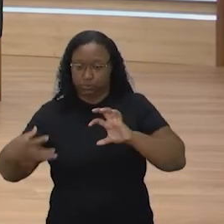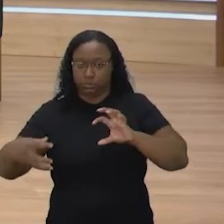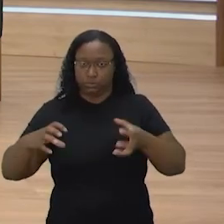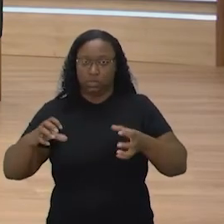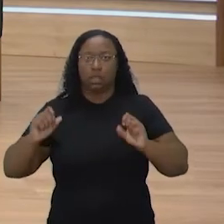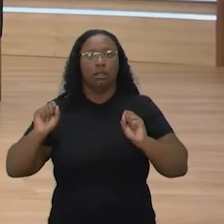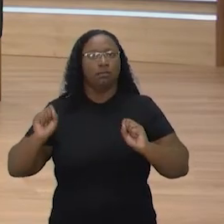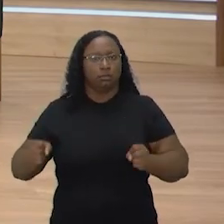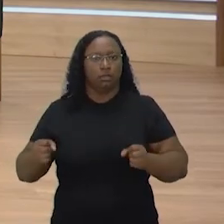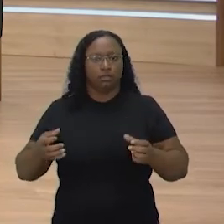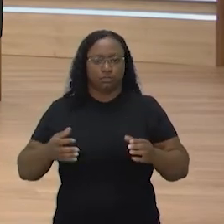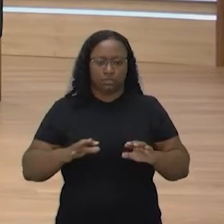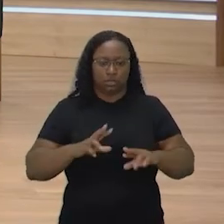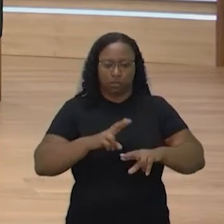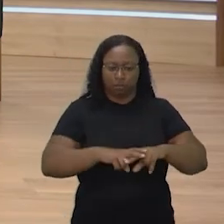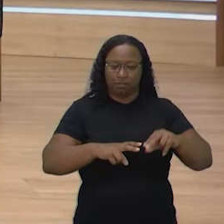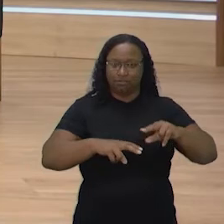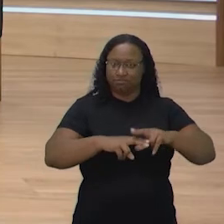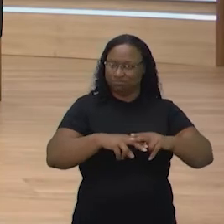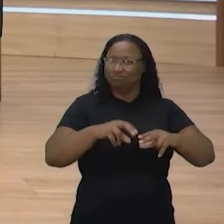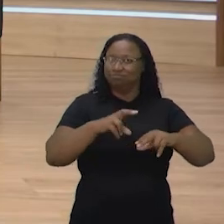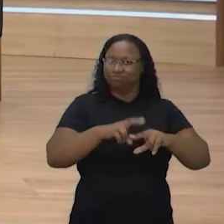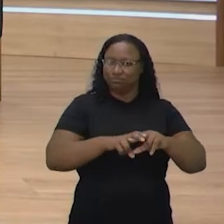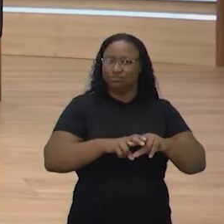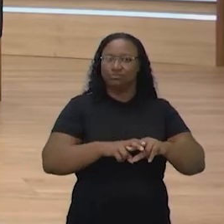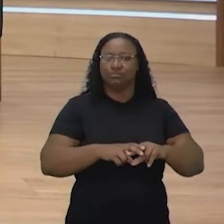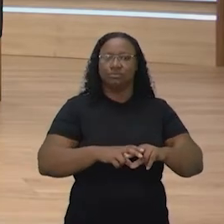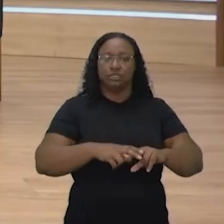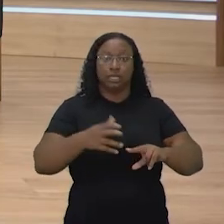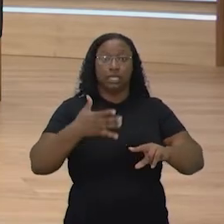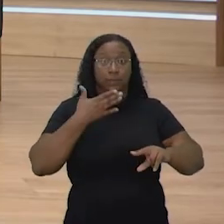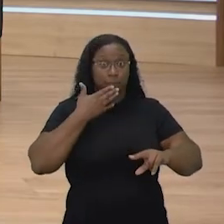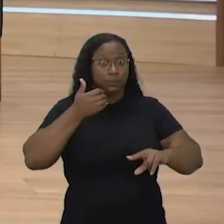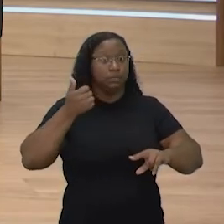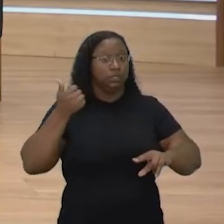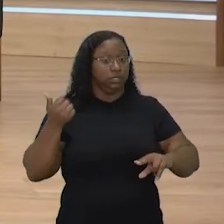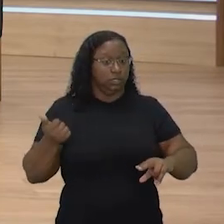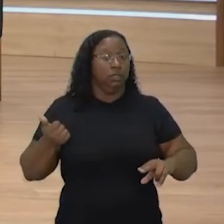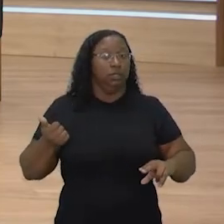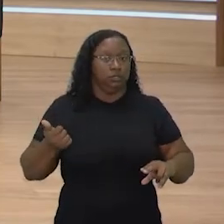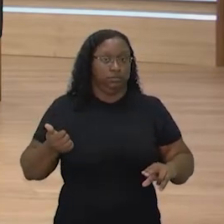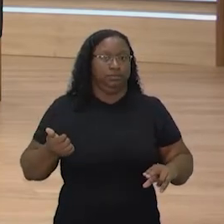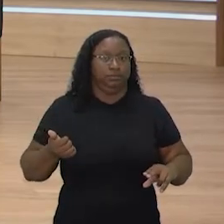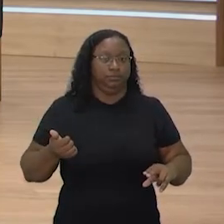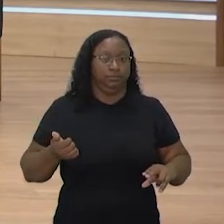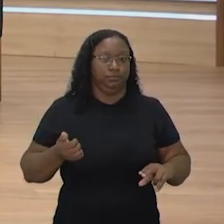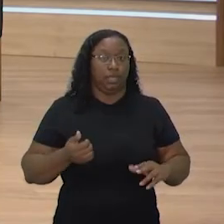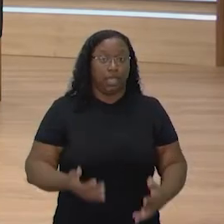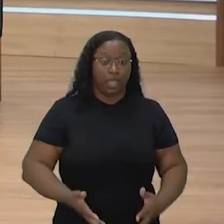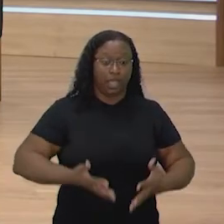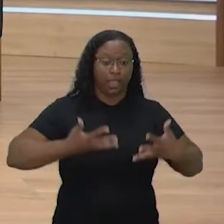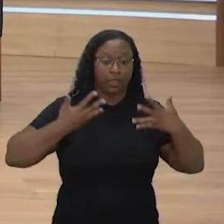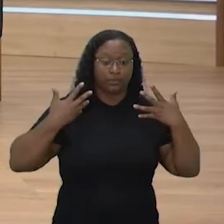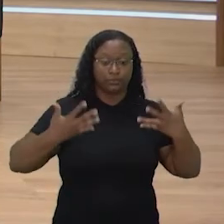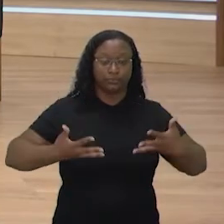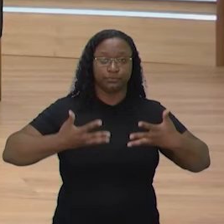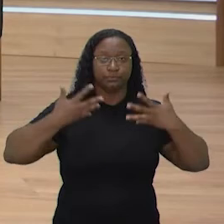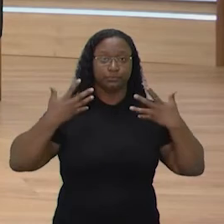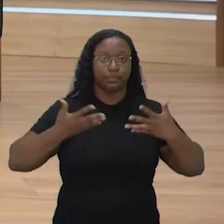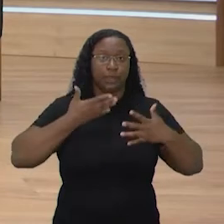que você pegar uma lenha grande. Sim, e é um combustível mais eficiente, porque tem um poder calorífico maior do que uma